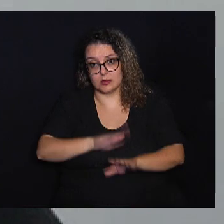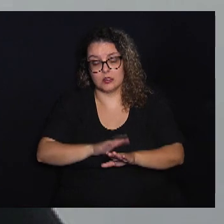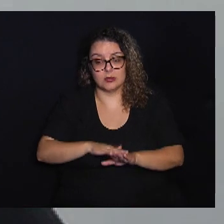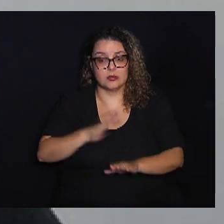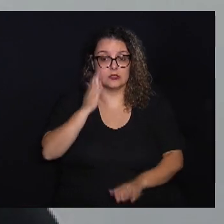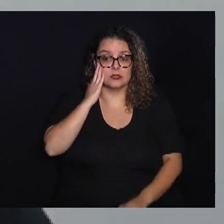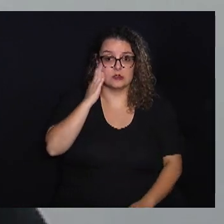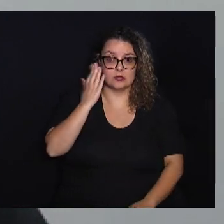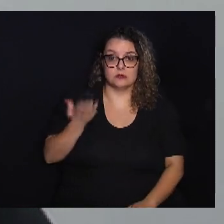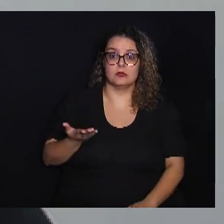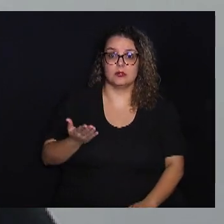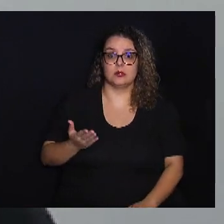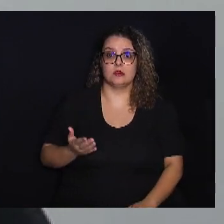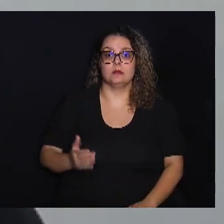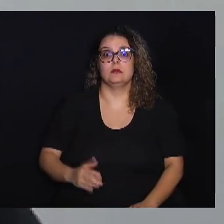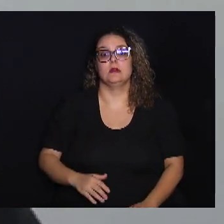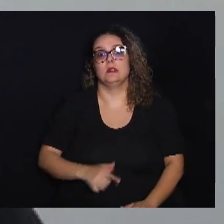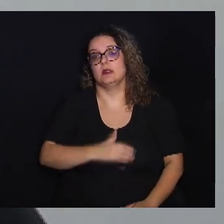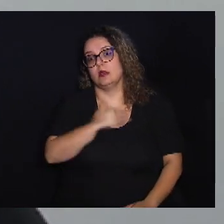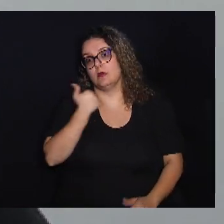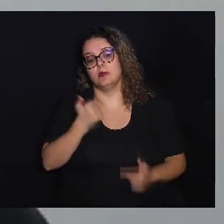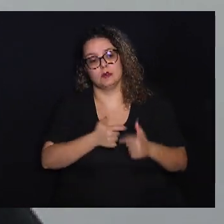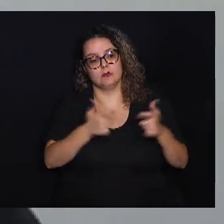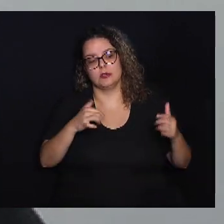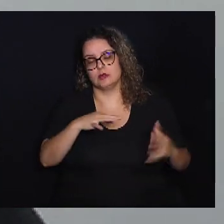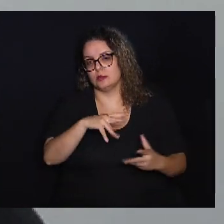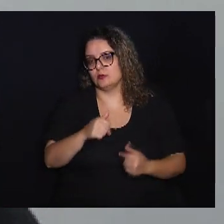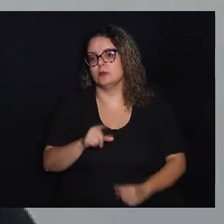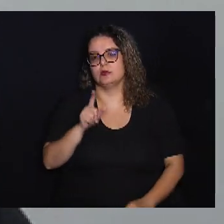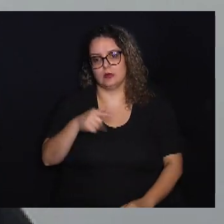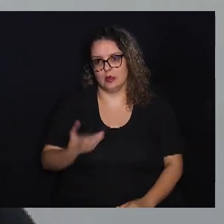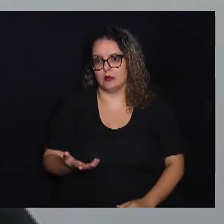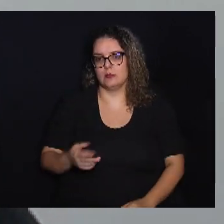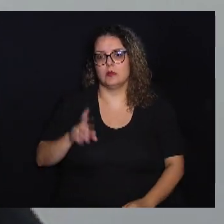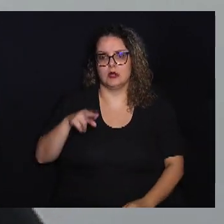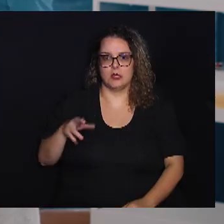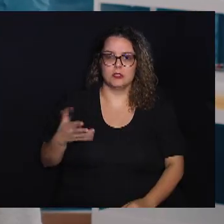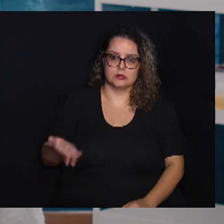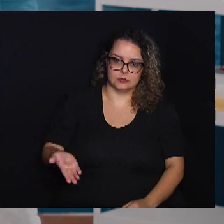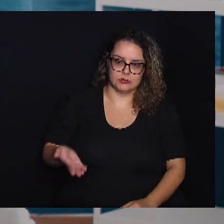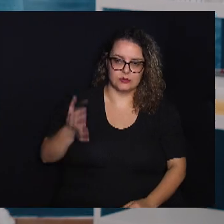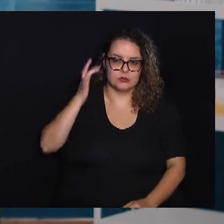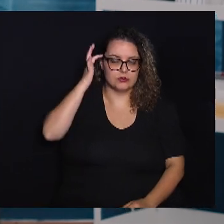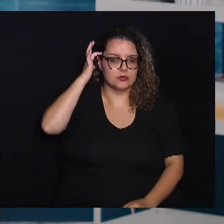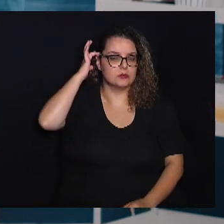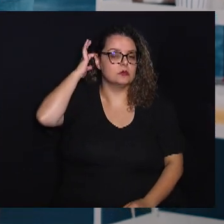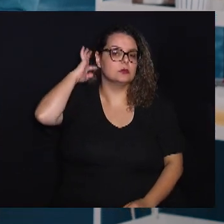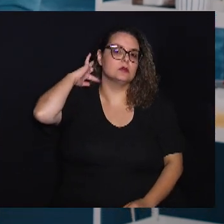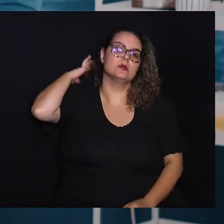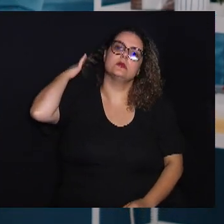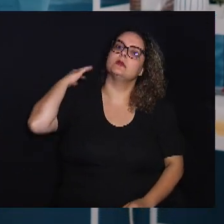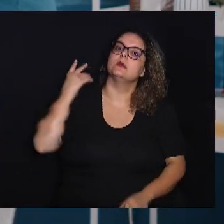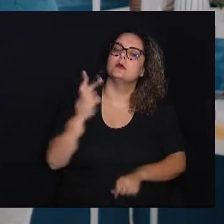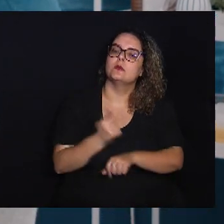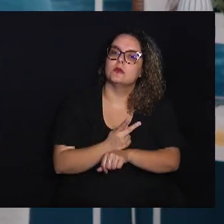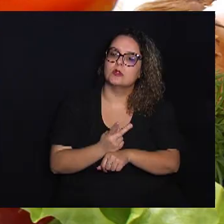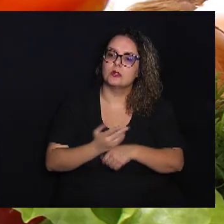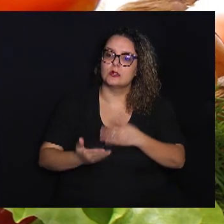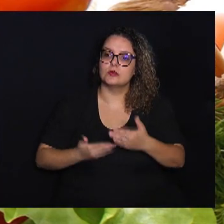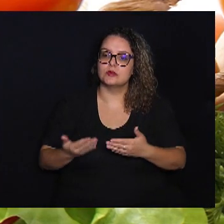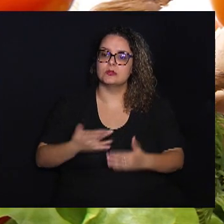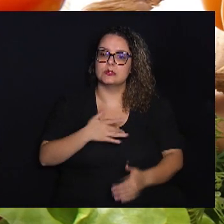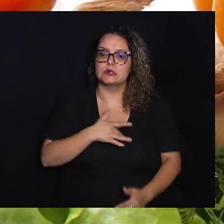tem os hábitos de vida saudáveis, que a gente sabe que previnem todos os tipos de câncer, então combate à obesidade, exercício